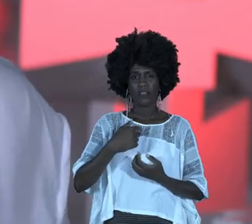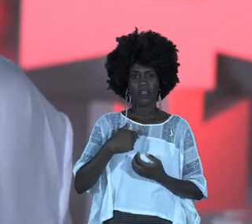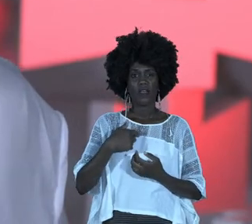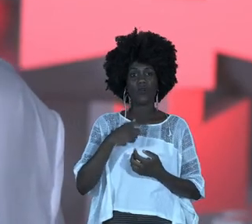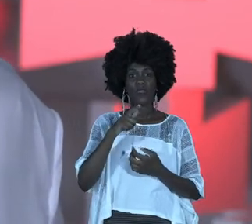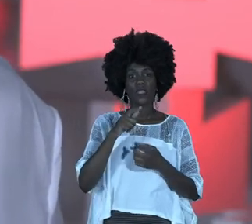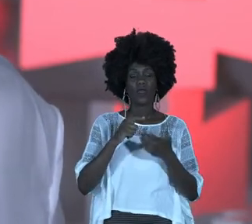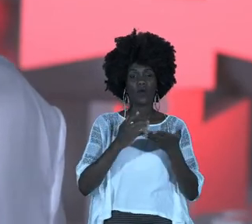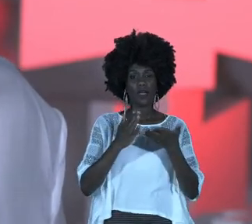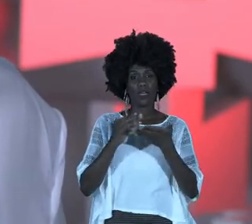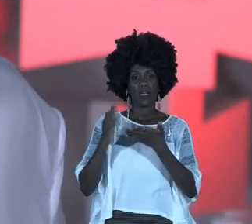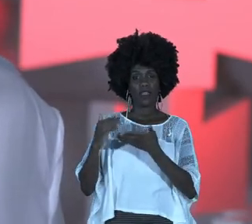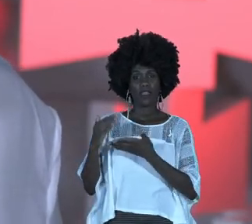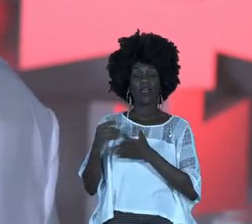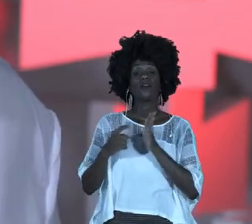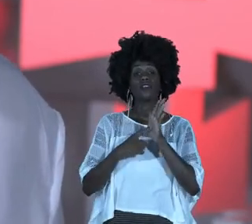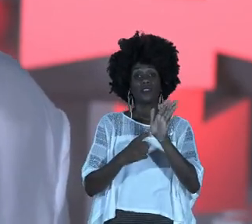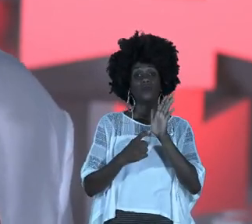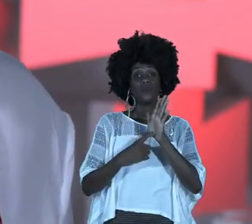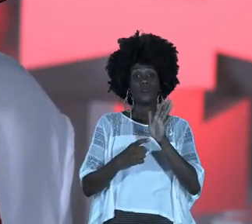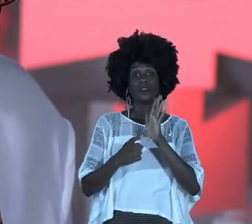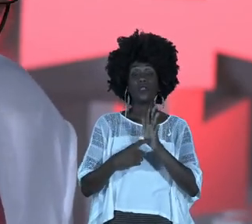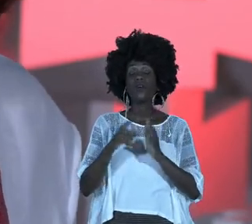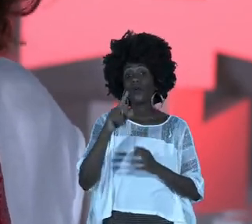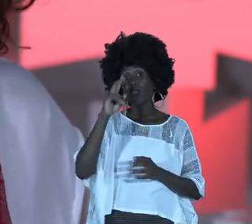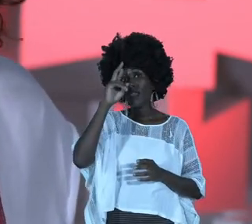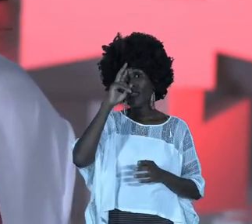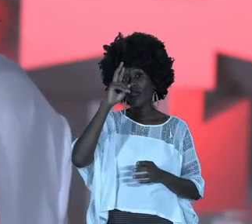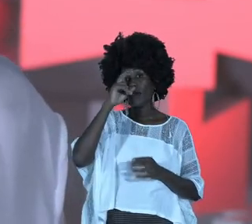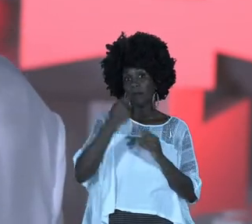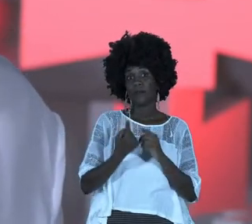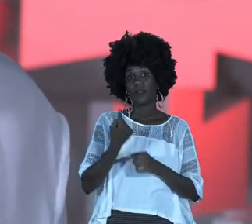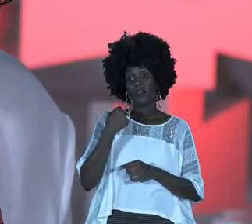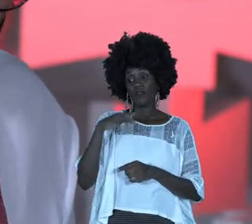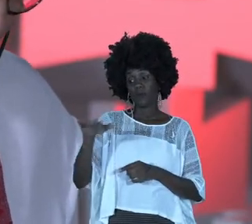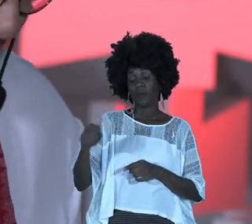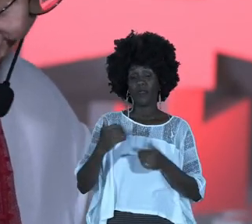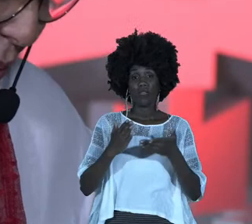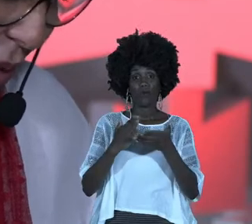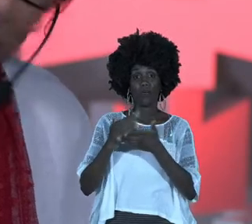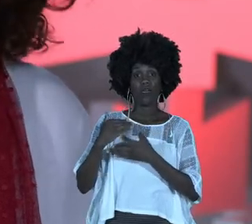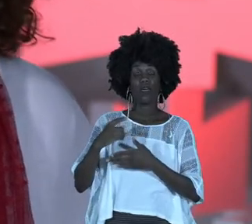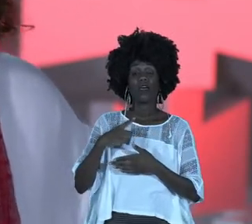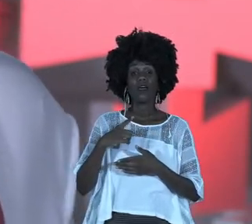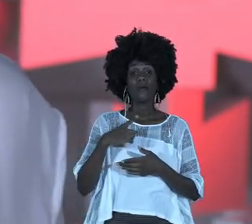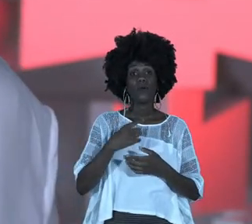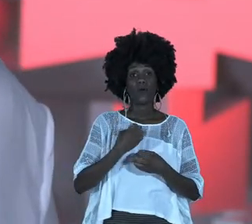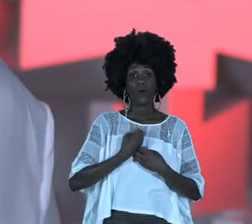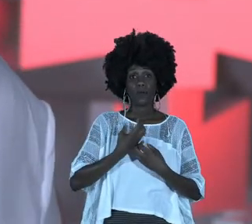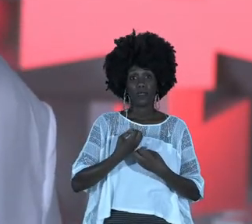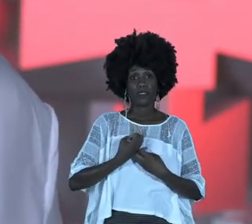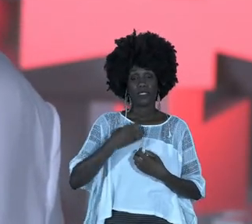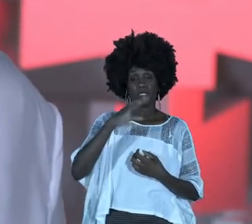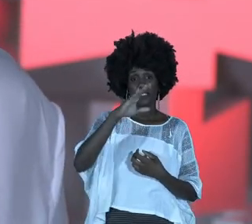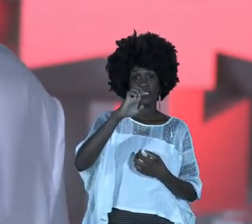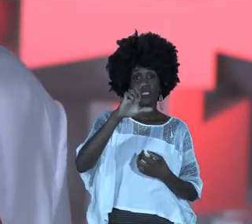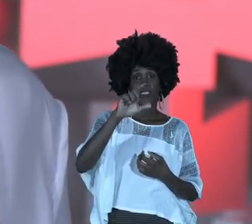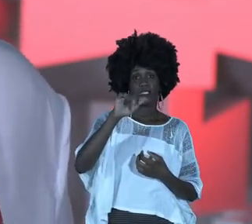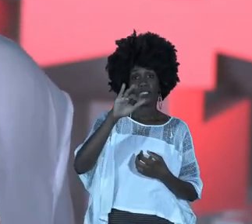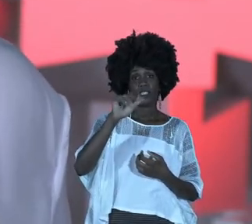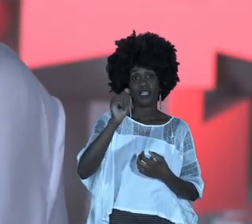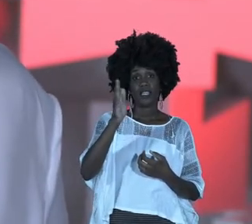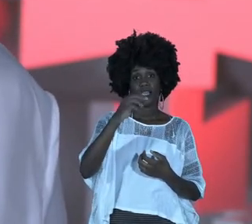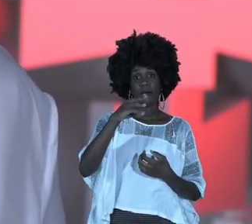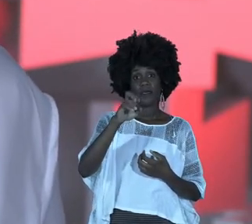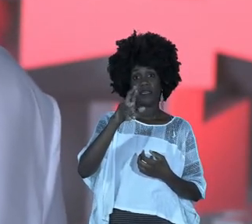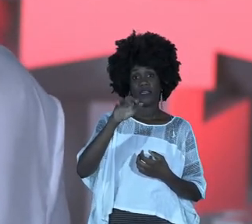mão com o catálogo da exposição, dessa exposição. E eu lembrei, eu fui pegar o catálogo, que eu peguei uma poesia de Cecília Meirelles. E